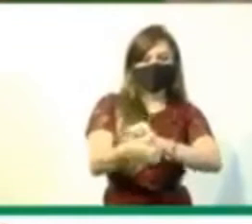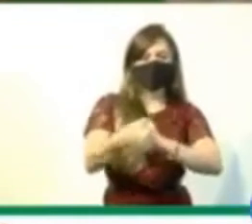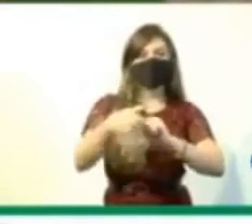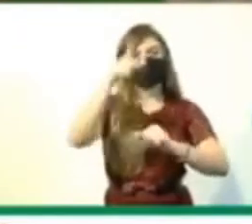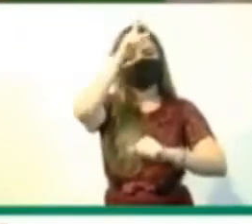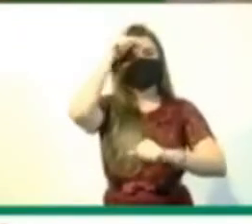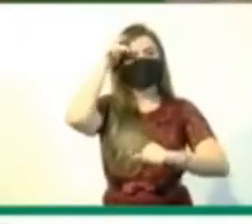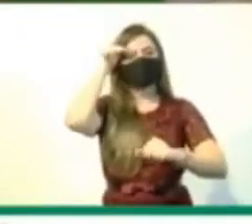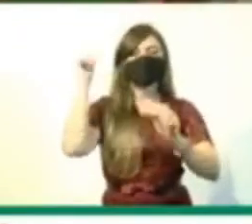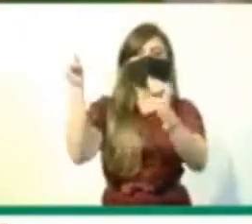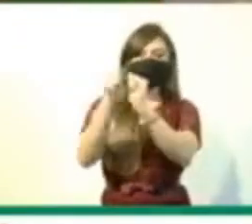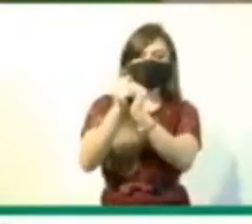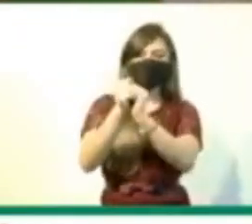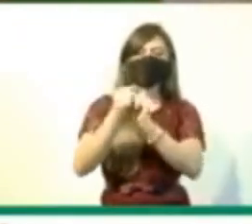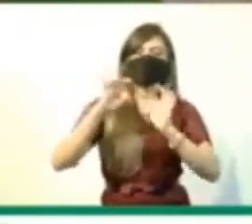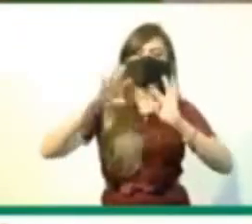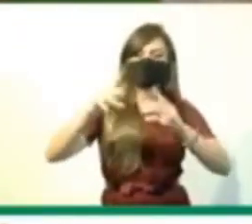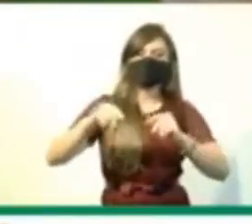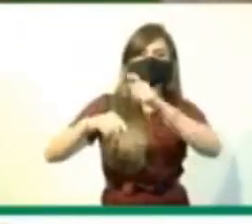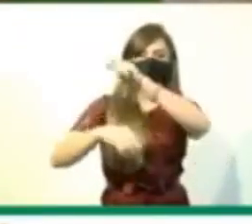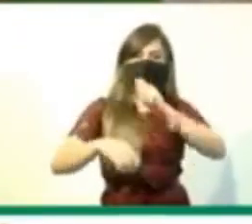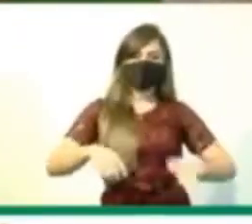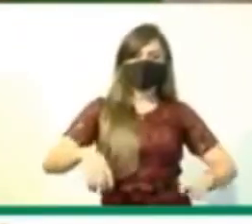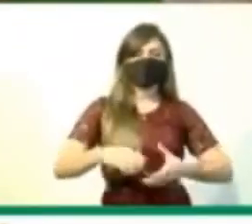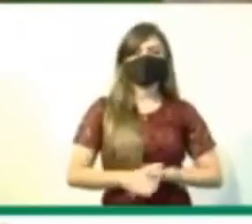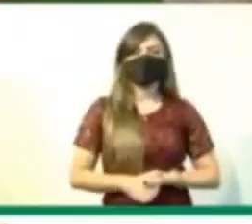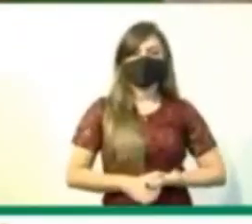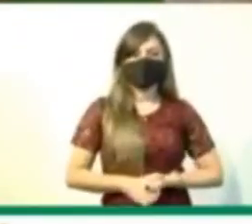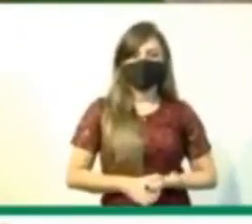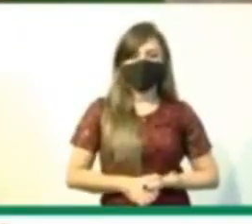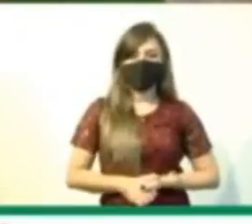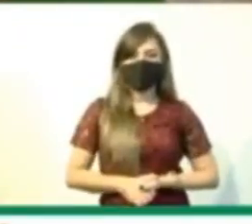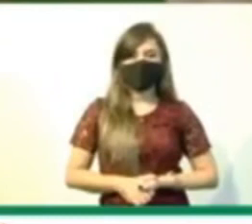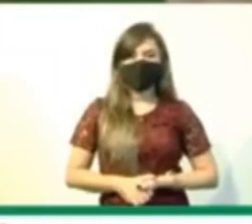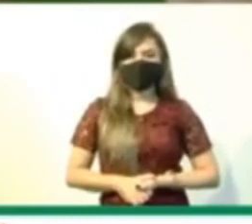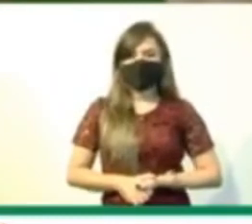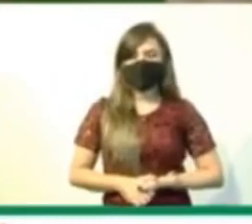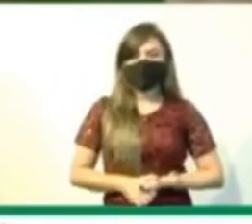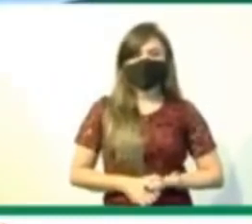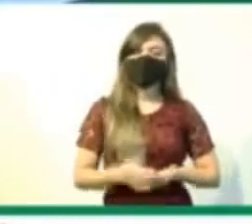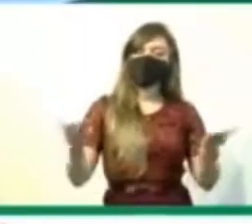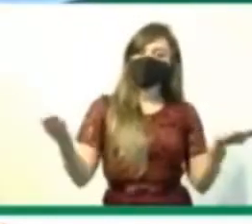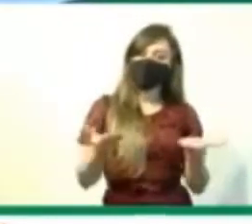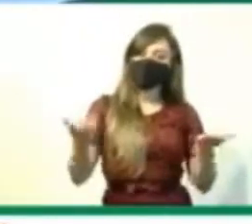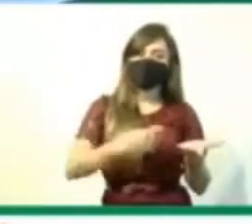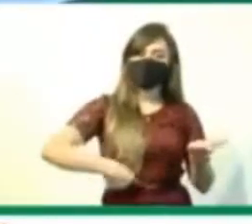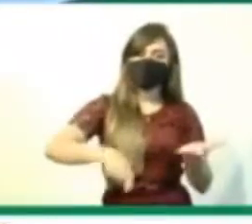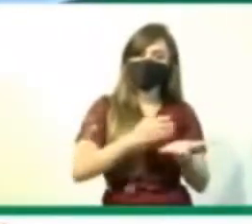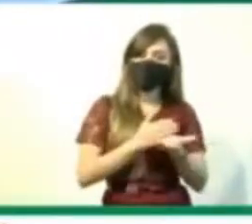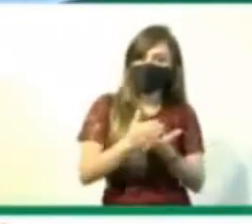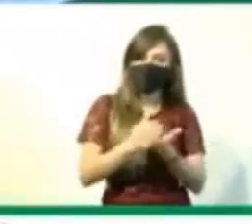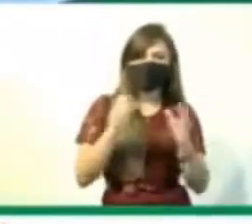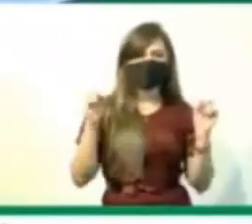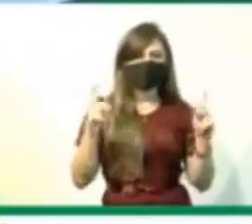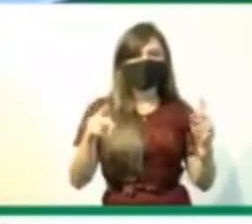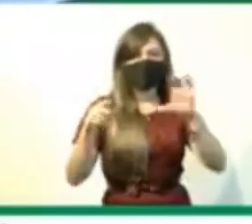prefeito de Milagres. Rogério Nogueira Pinheiro, secretário de Estado do Esporte e Juventude. Por agora vamos dar o pontapé inicial aí, onde